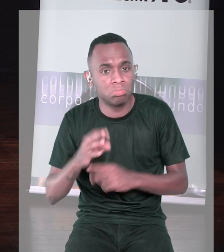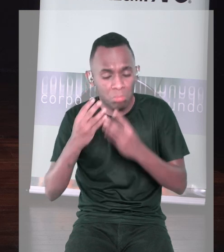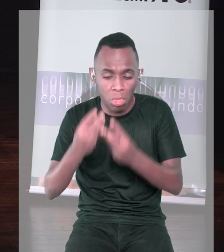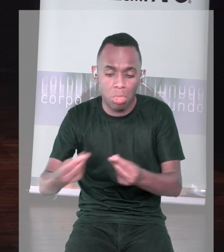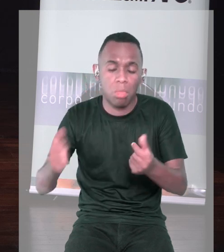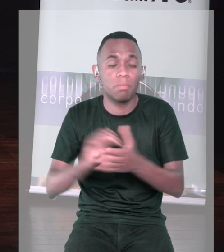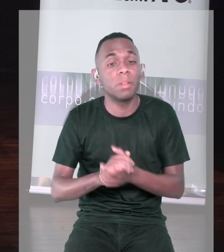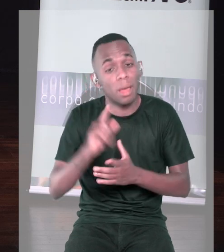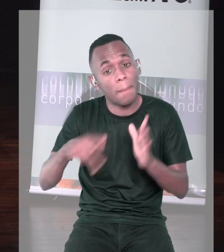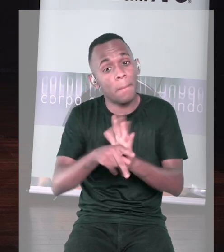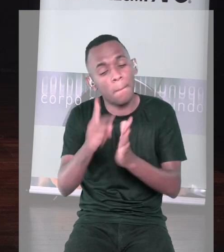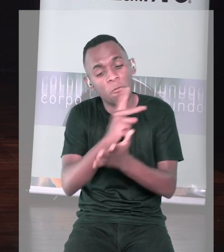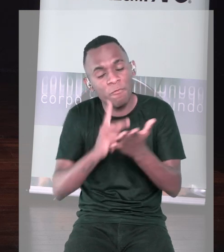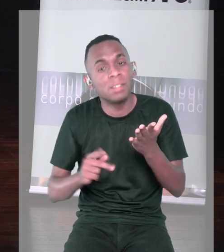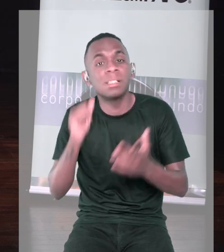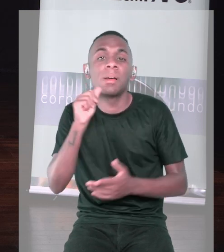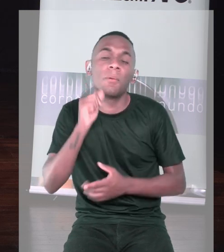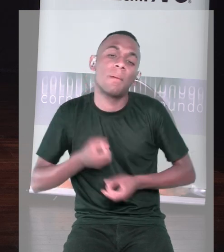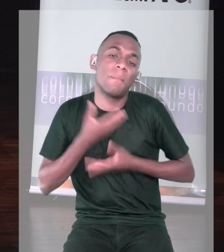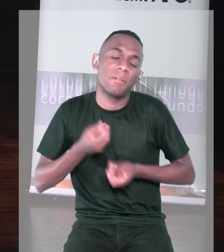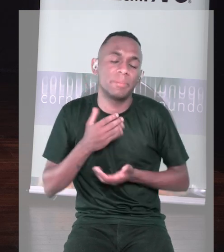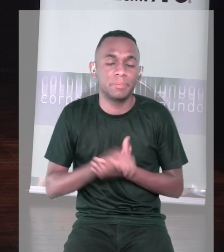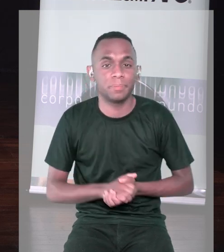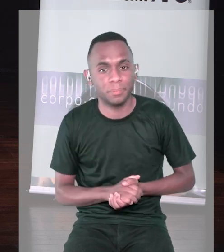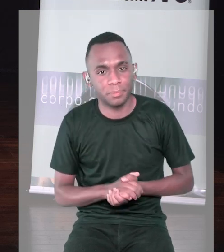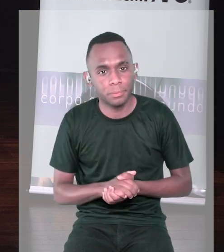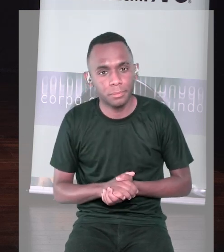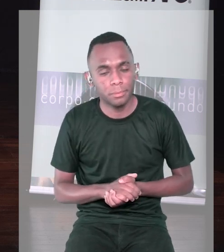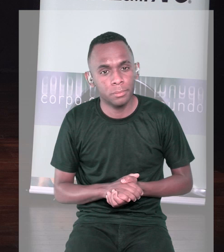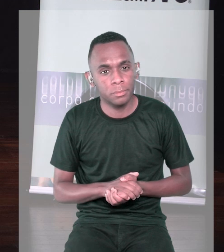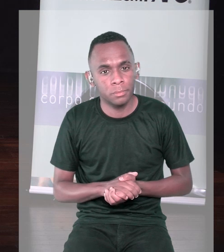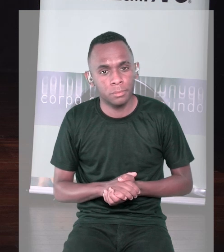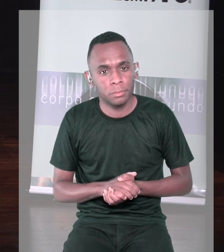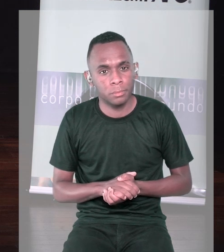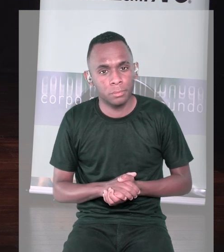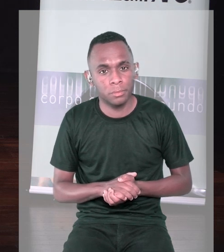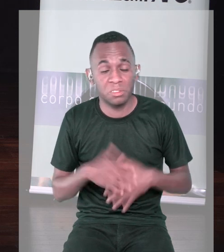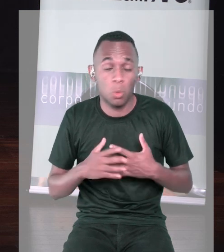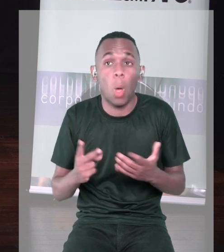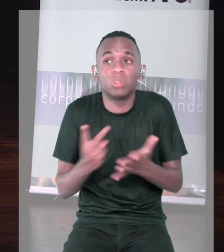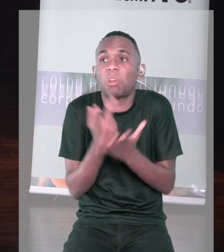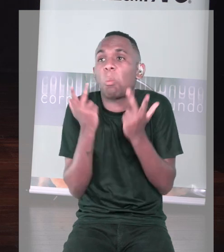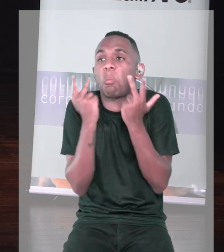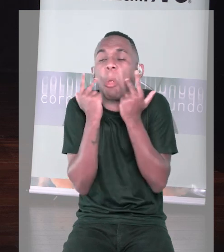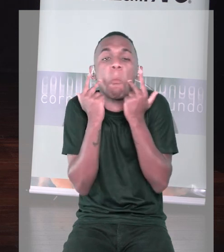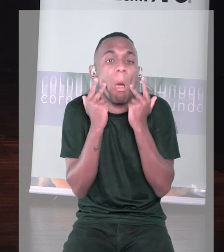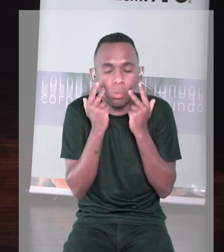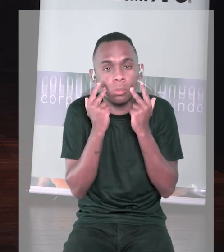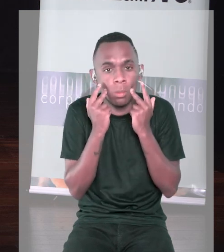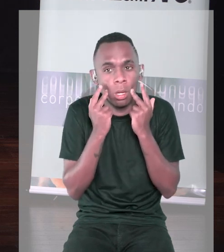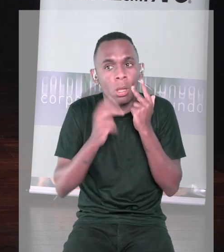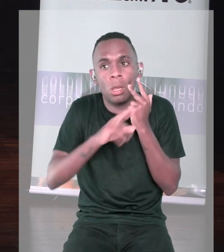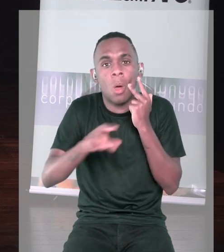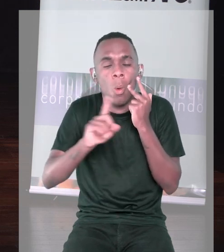Sim. Dizem os versos da Wisława. O acaso nomeia,